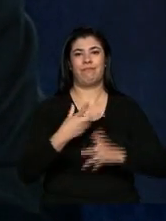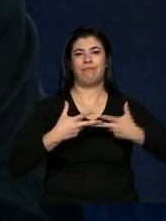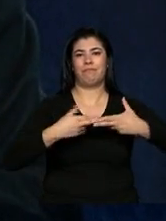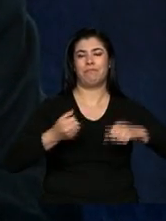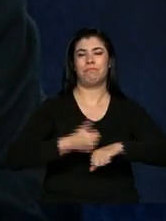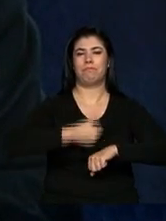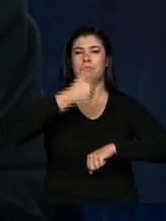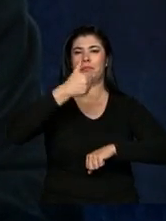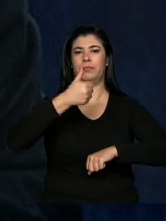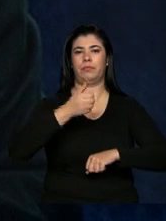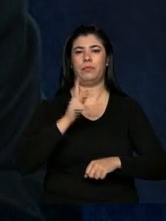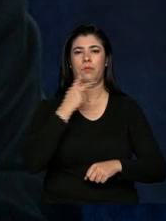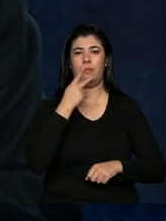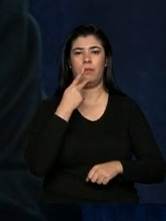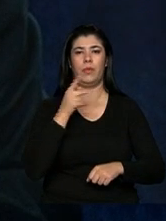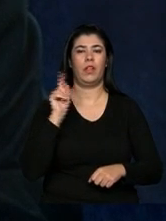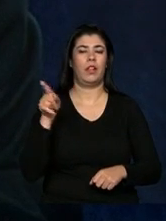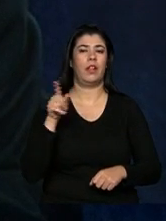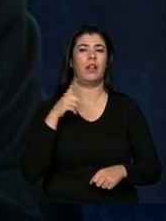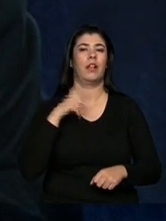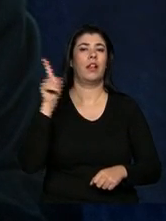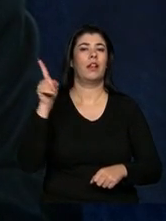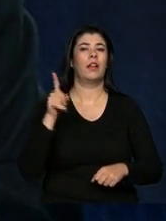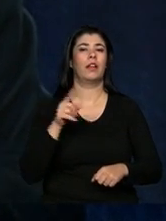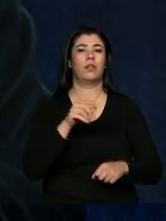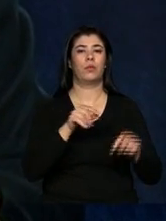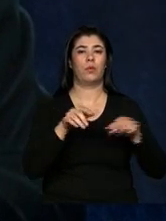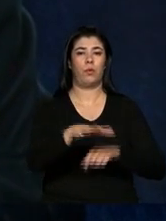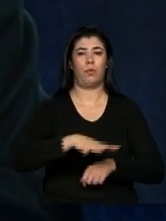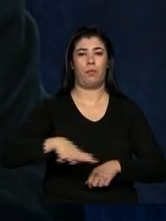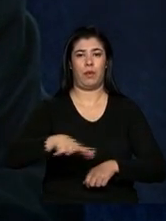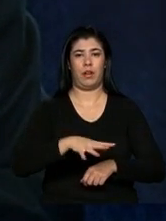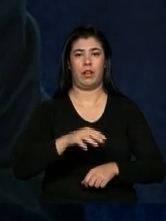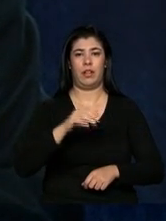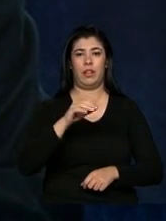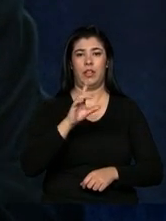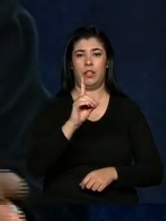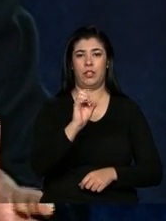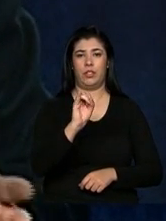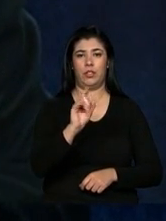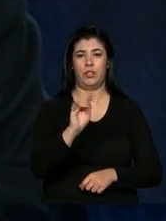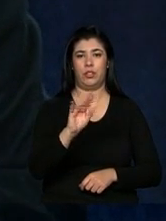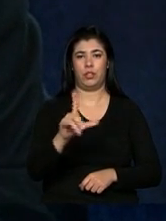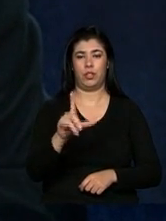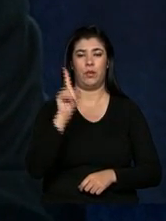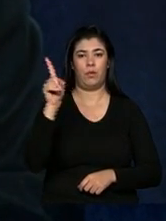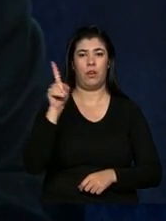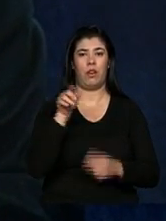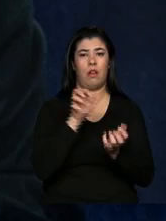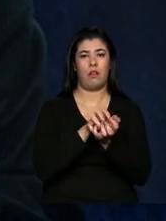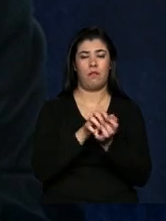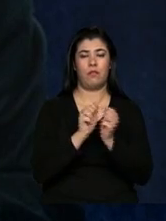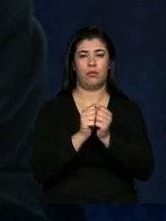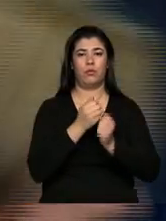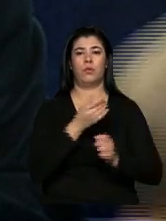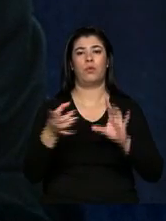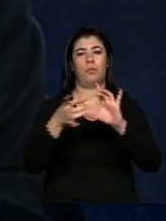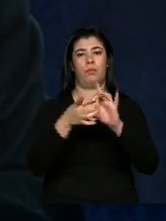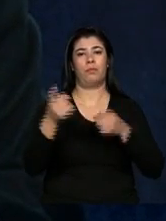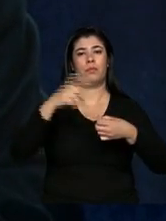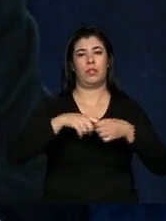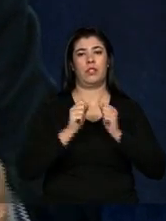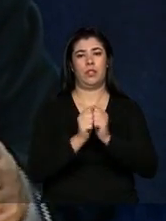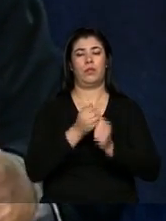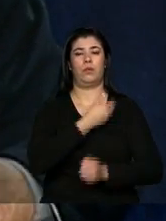Visitei recentemente lá no porto digital em Recife a nossa participação lá junto com com o governo de Pernambuco e tenho a